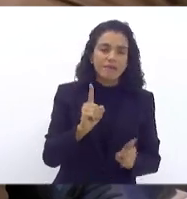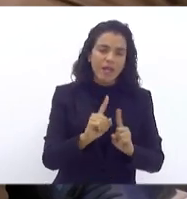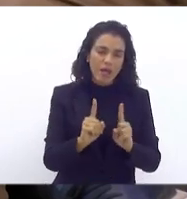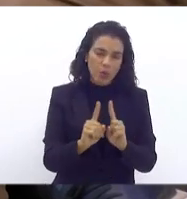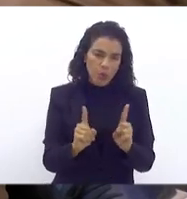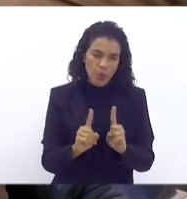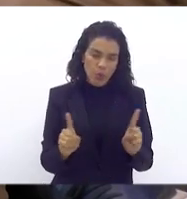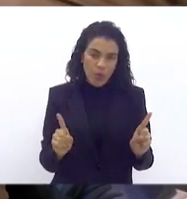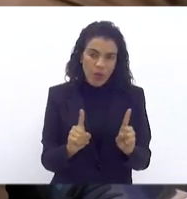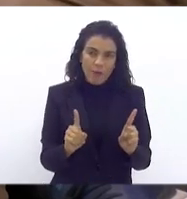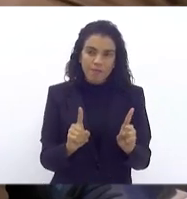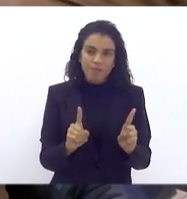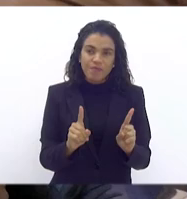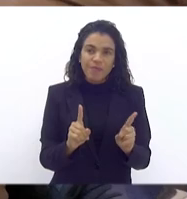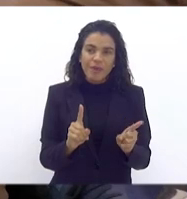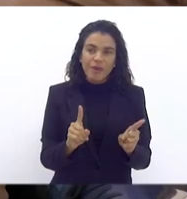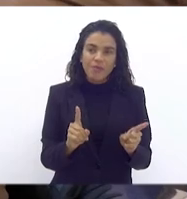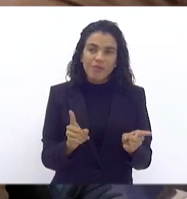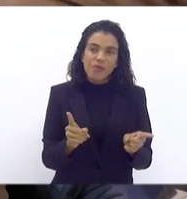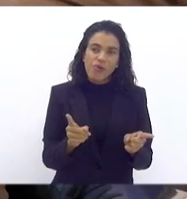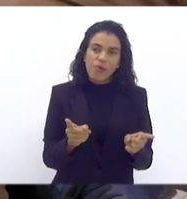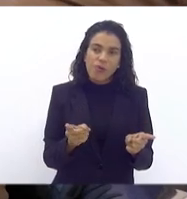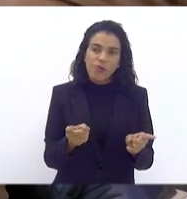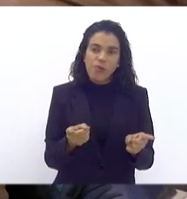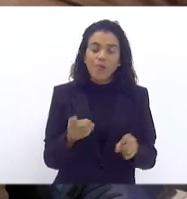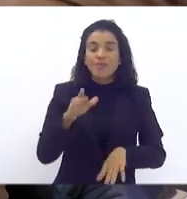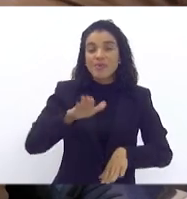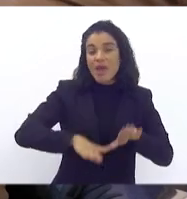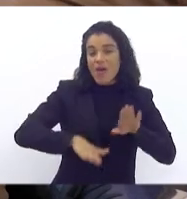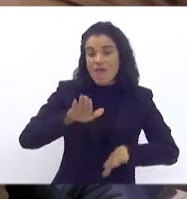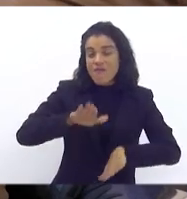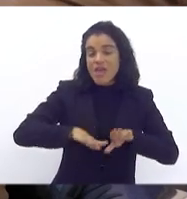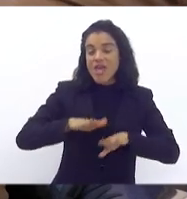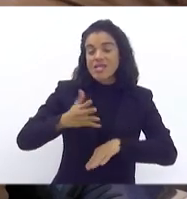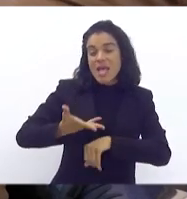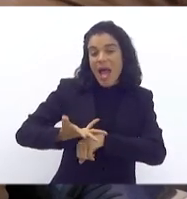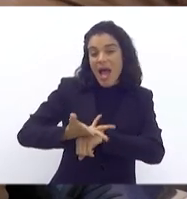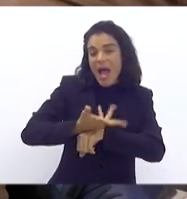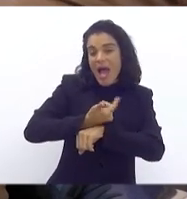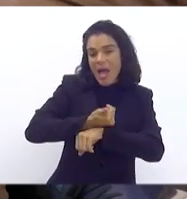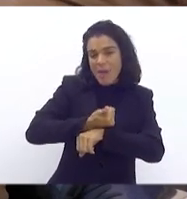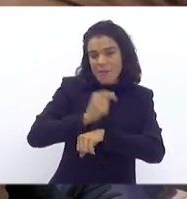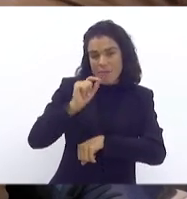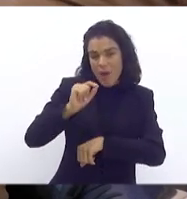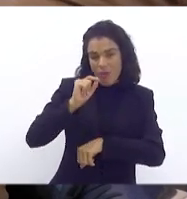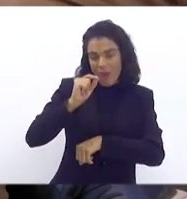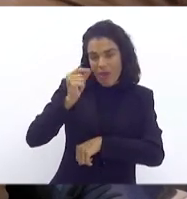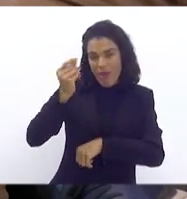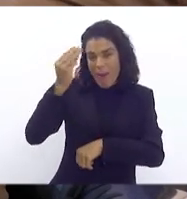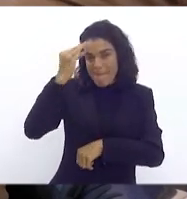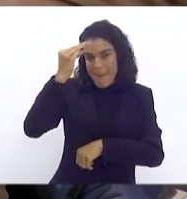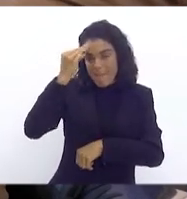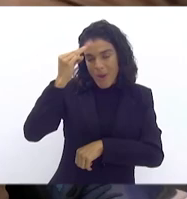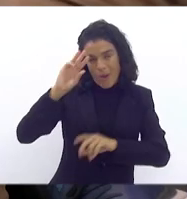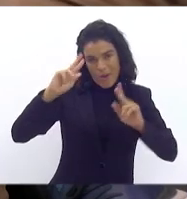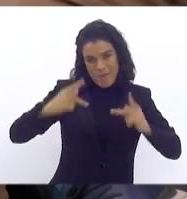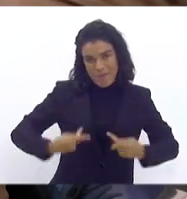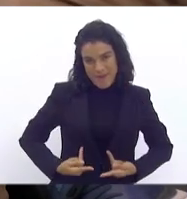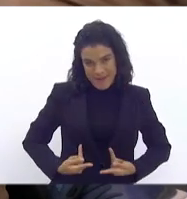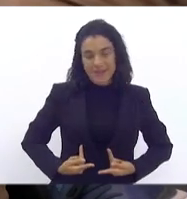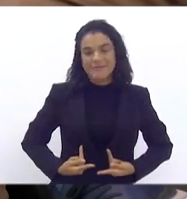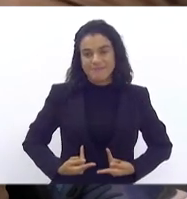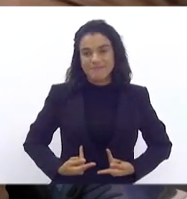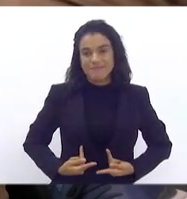de de eu diria de habilidade para lidar com a memória humana e se acaba introjetando